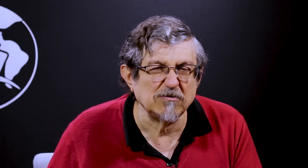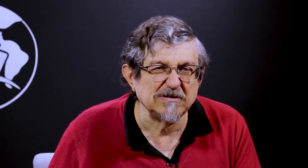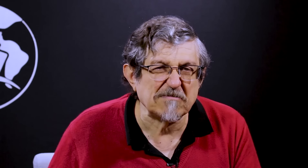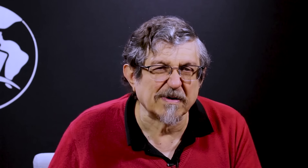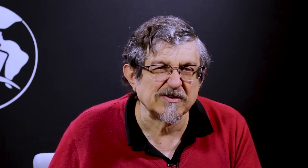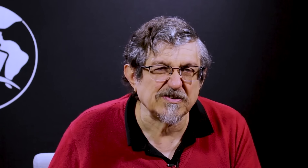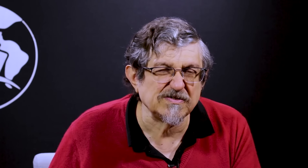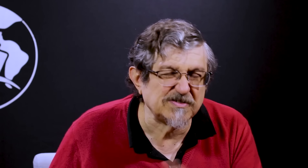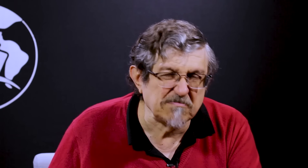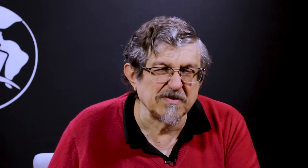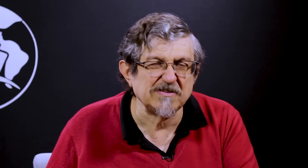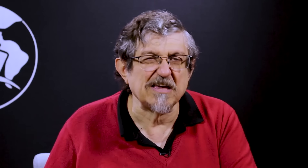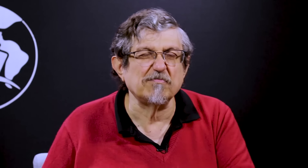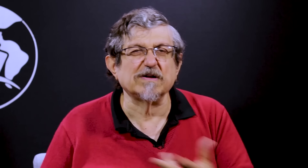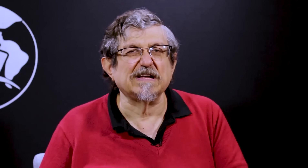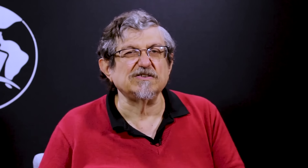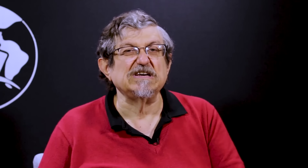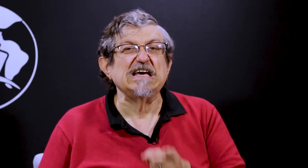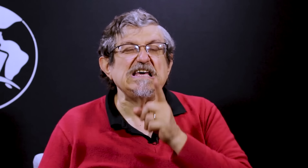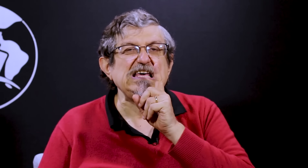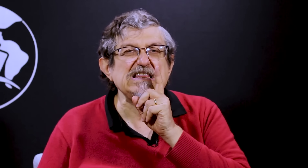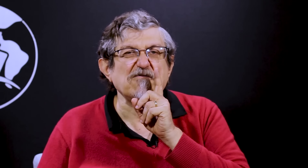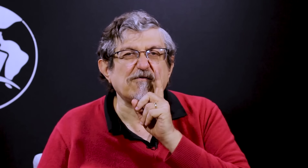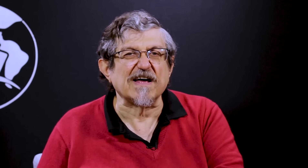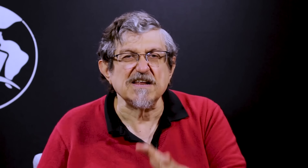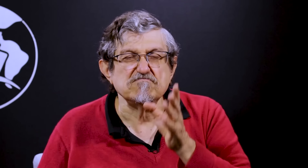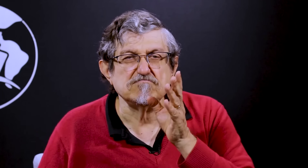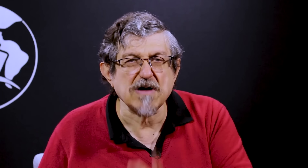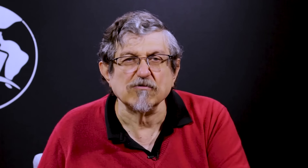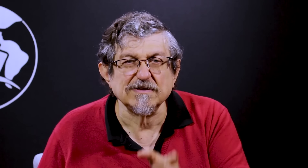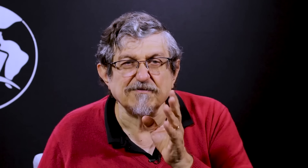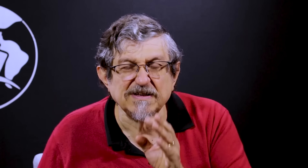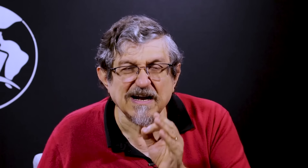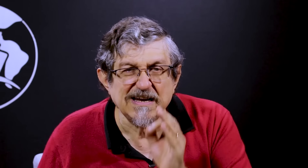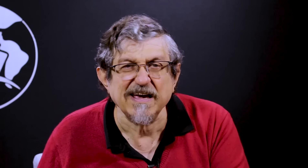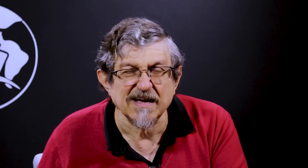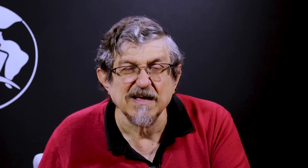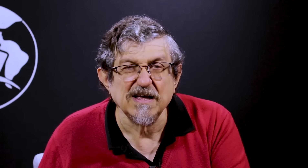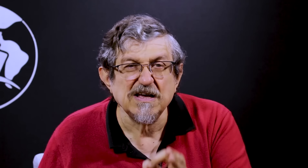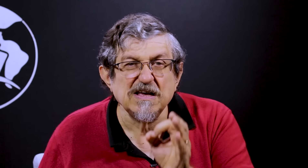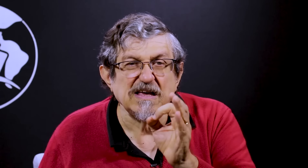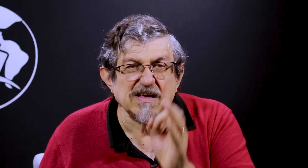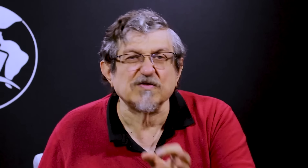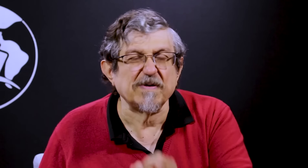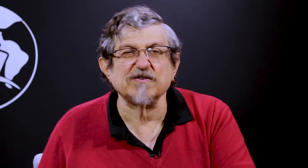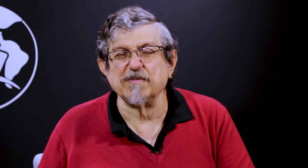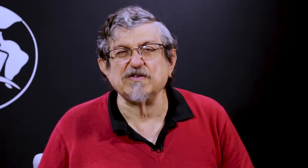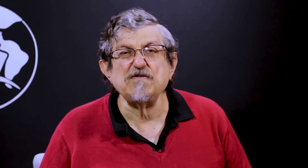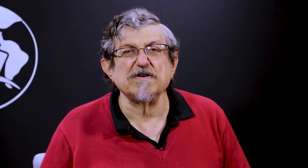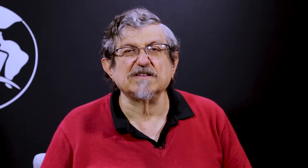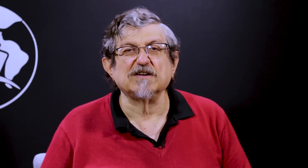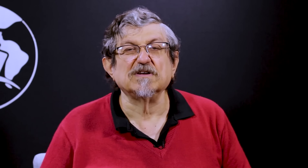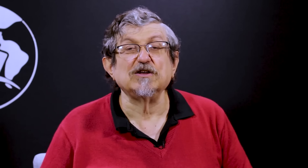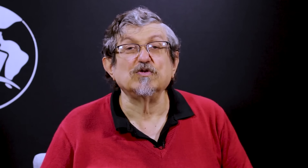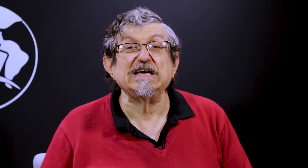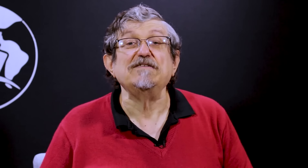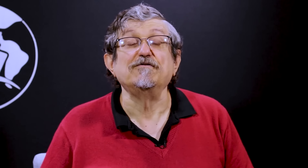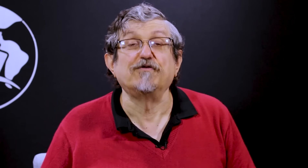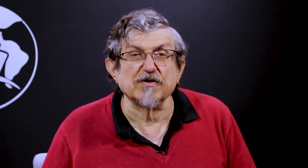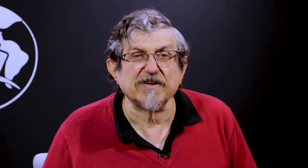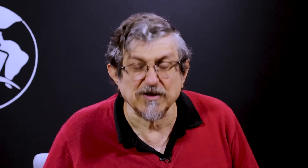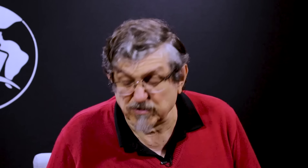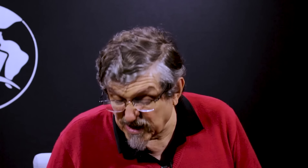rico nem para gente simples nem importante e não fale mal da vida alheia especialmente inventando aquilo